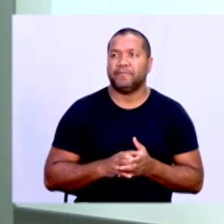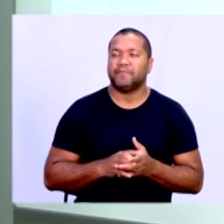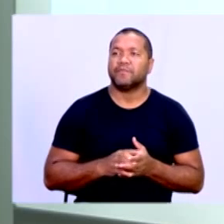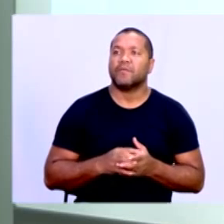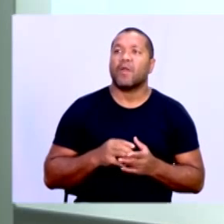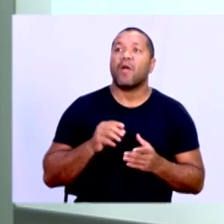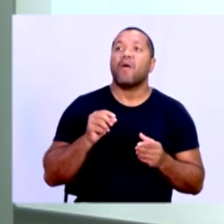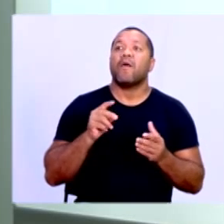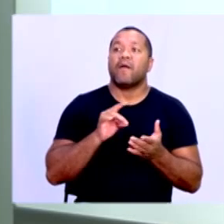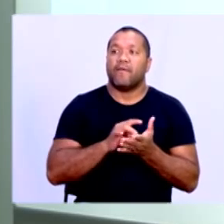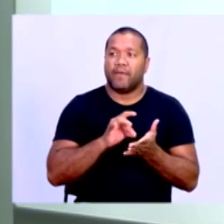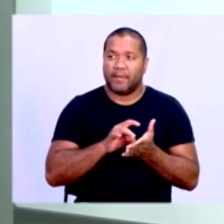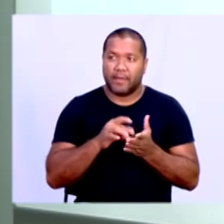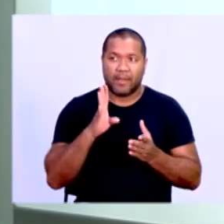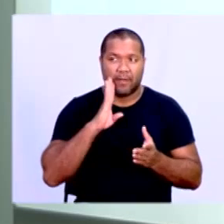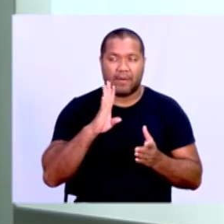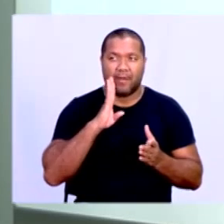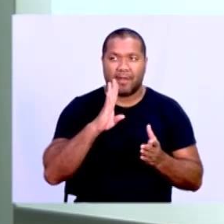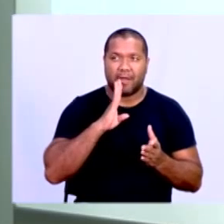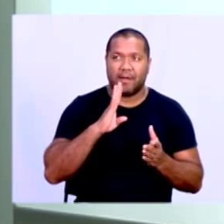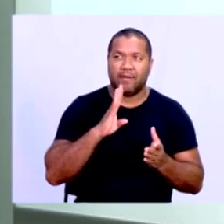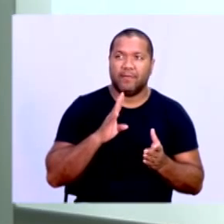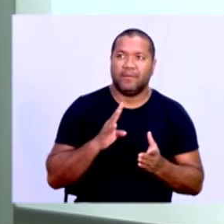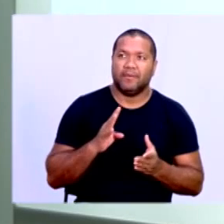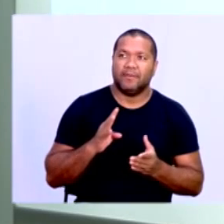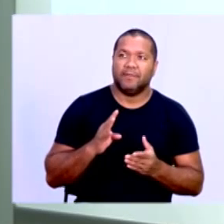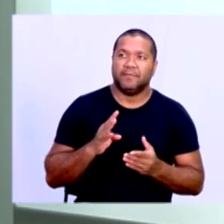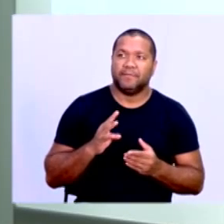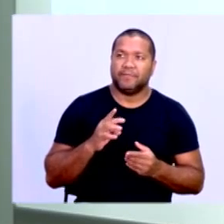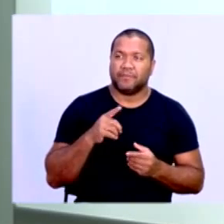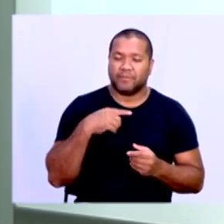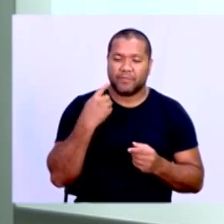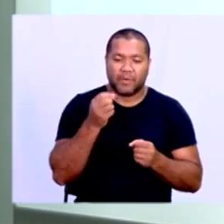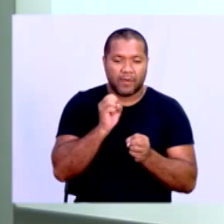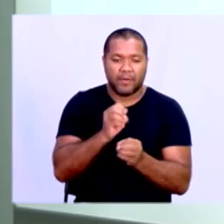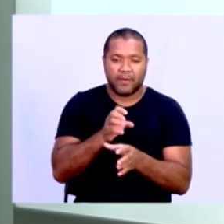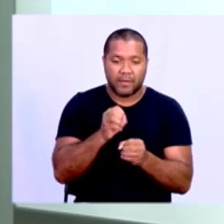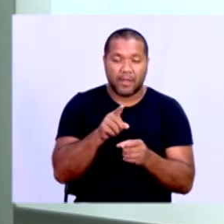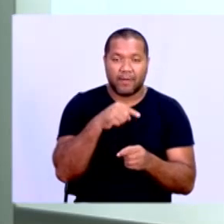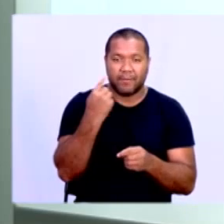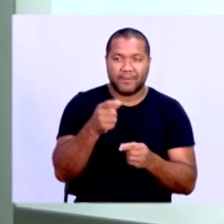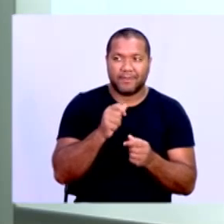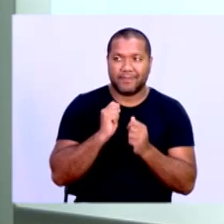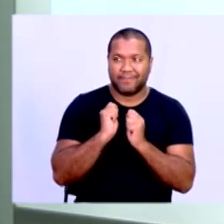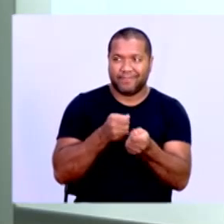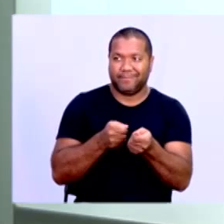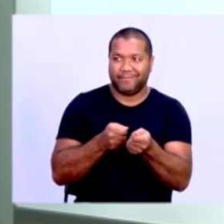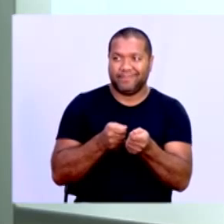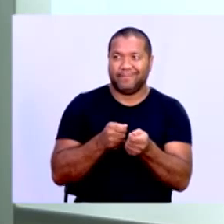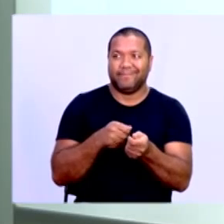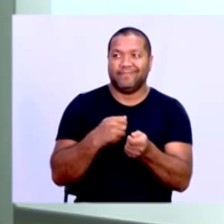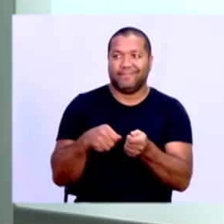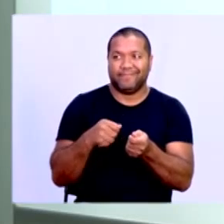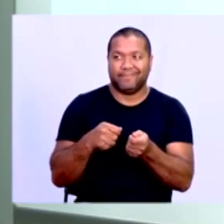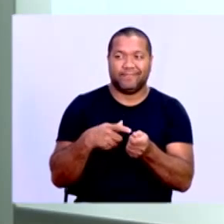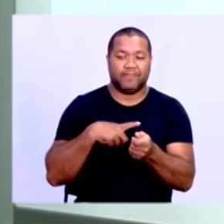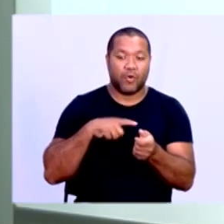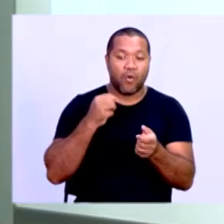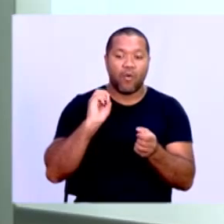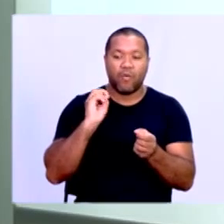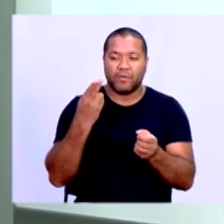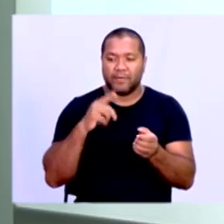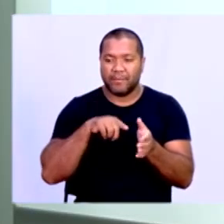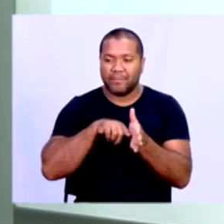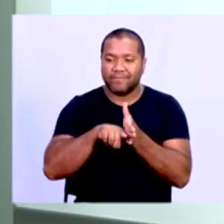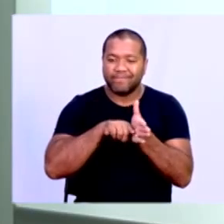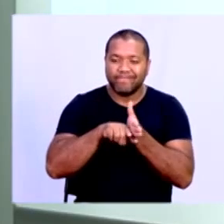verdade, eu acho que o legal é a gente ensinar você a pescar, quer dizer, você procurar informação,